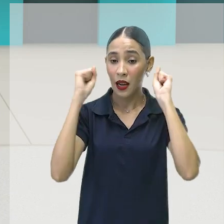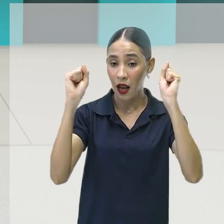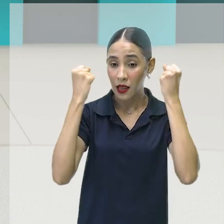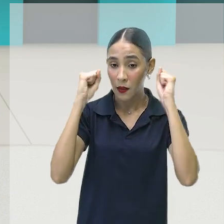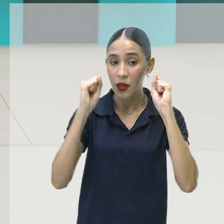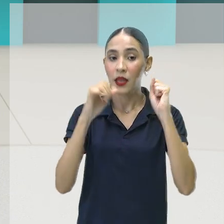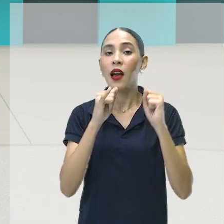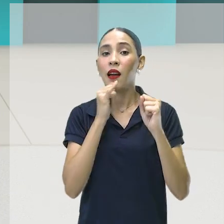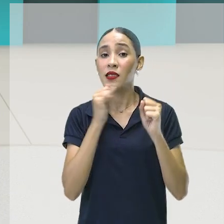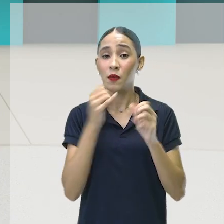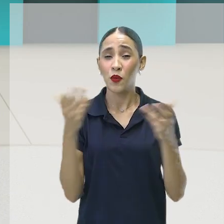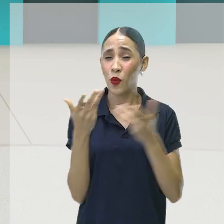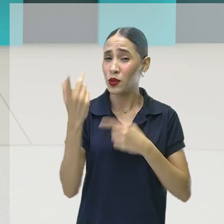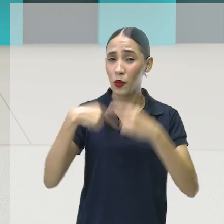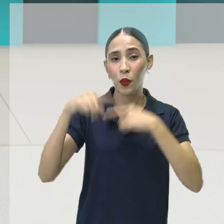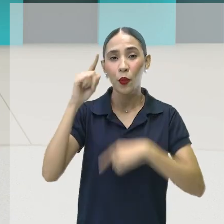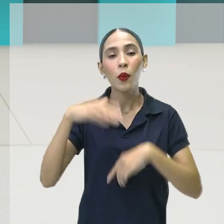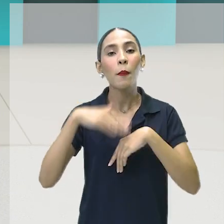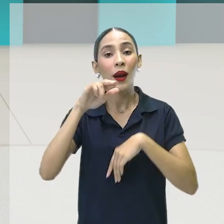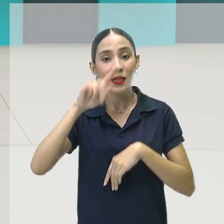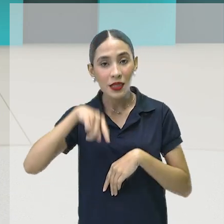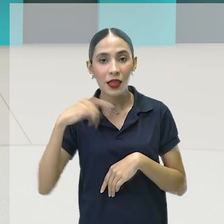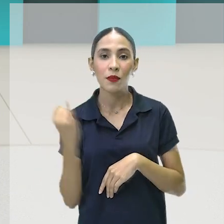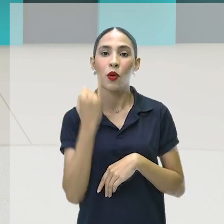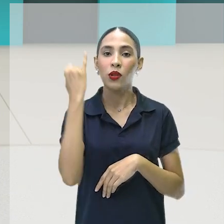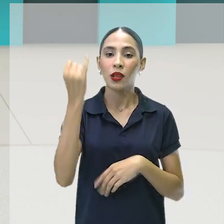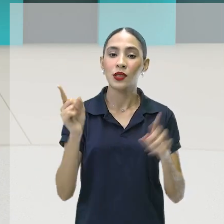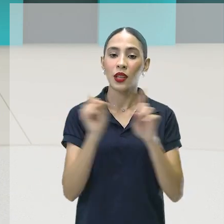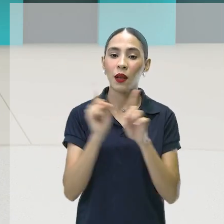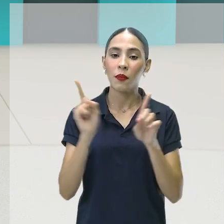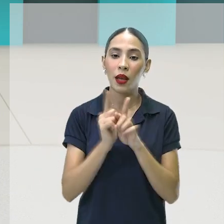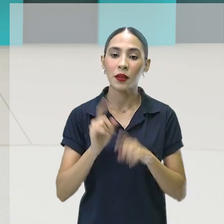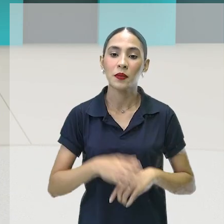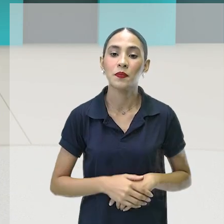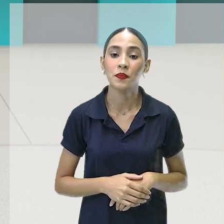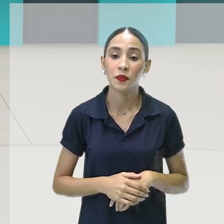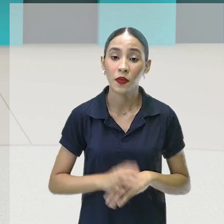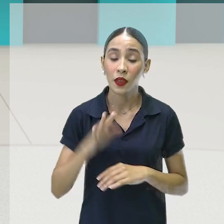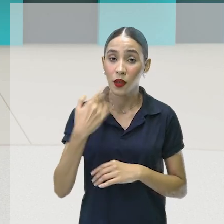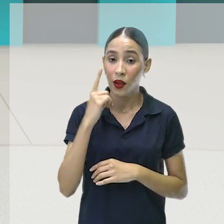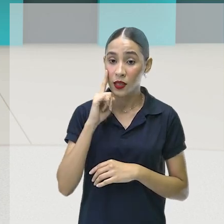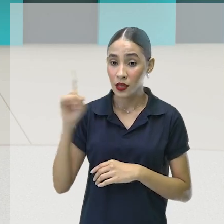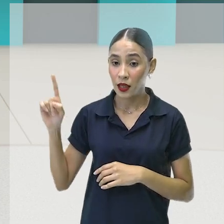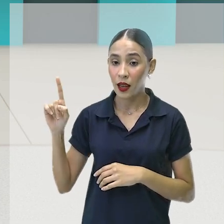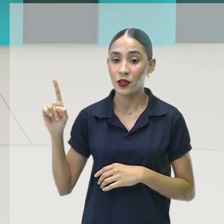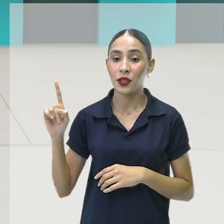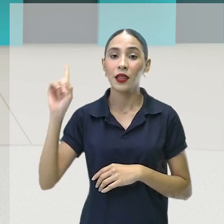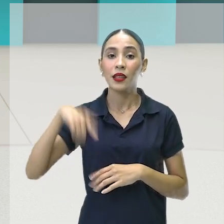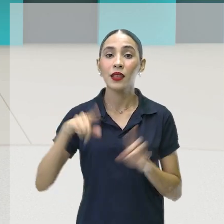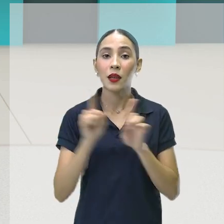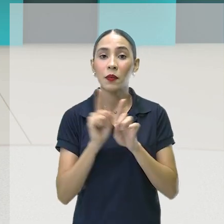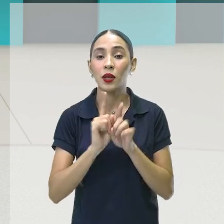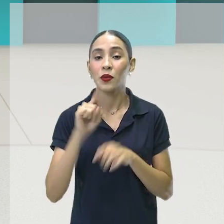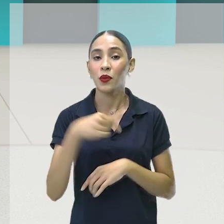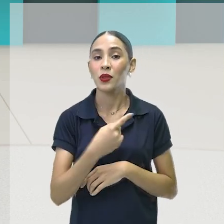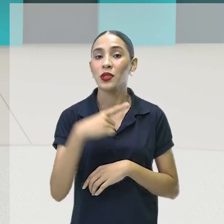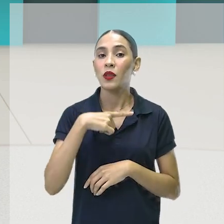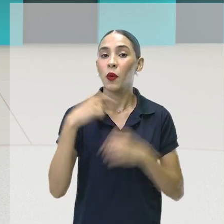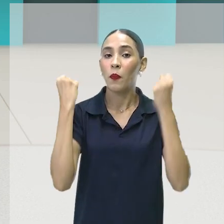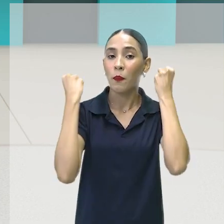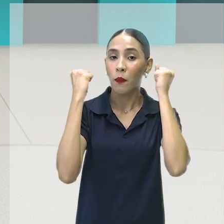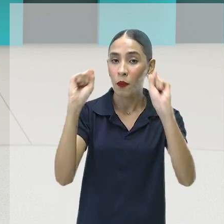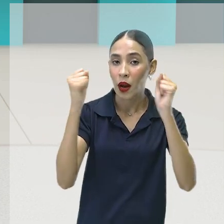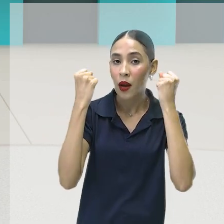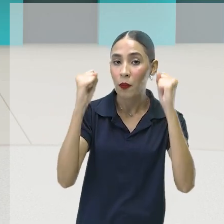é febre nos dias de hoje, mas são muito importantes também. Tá? Nessa ginástica de academia, nós temos a